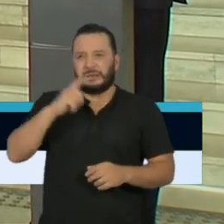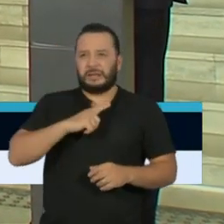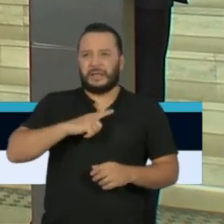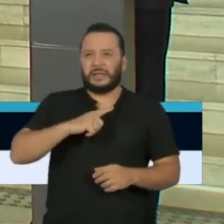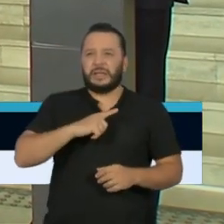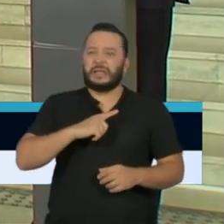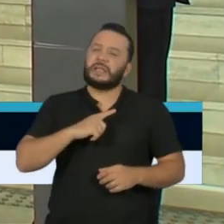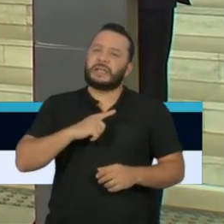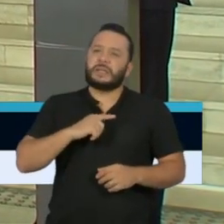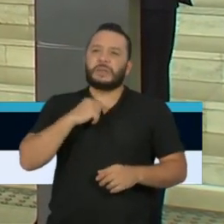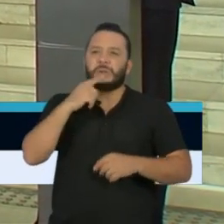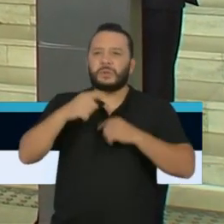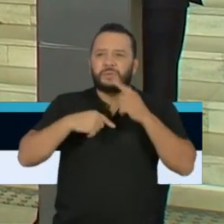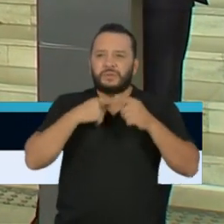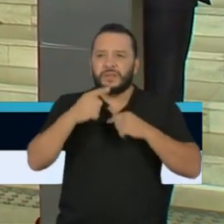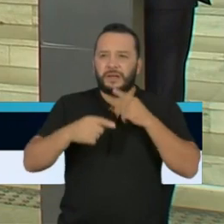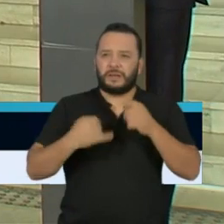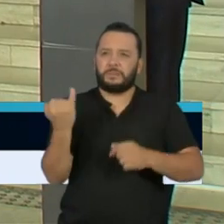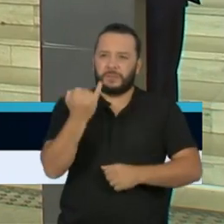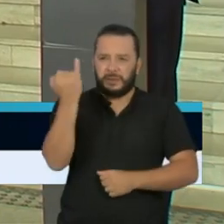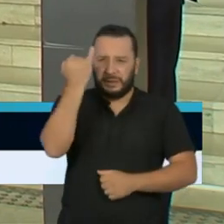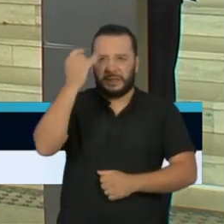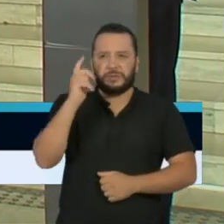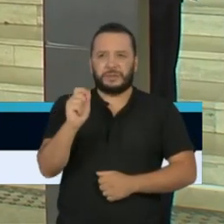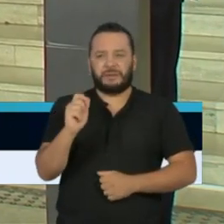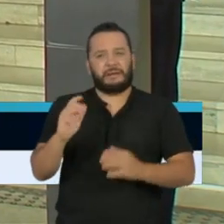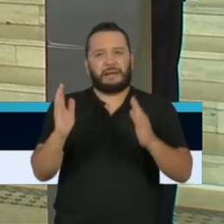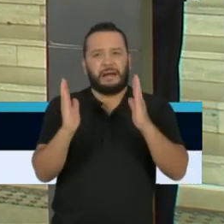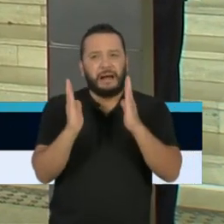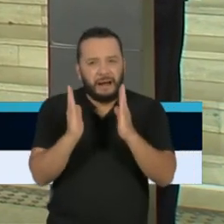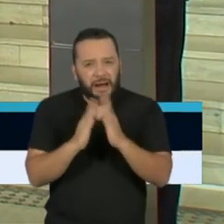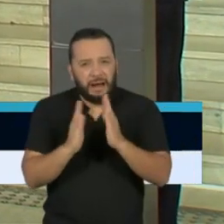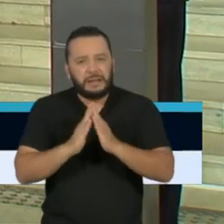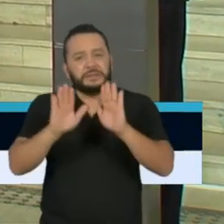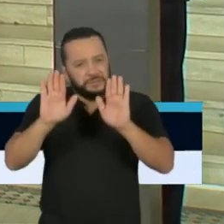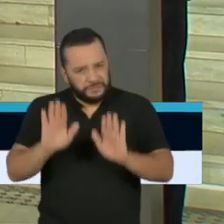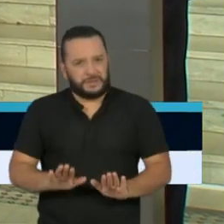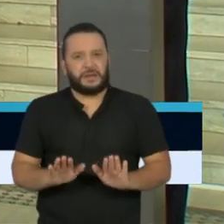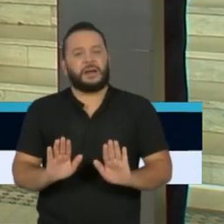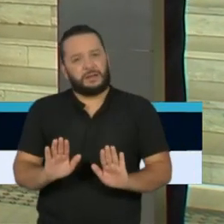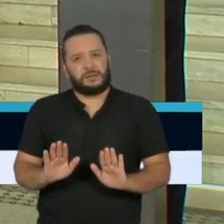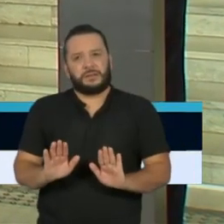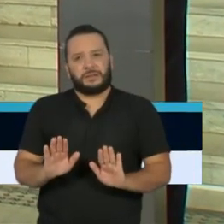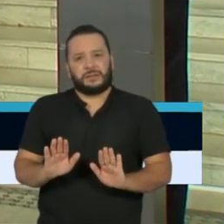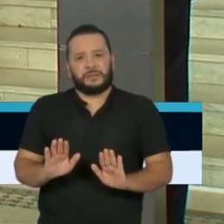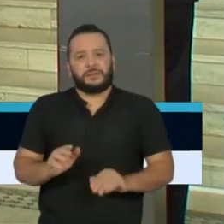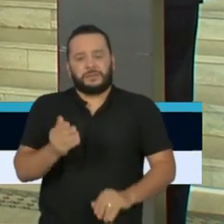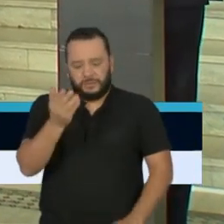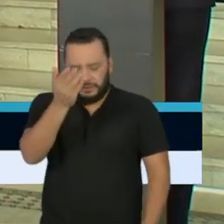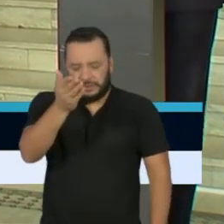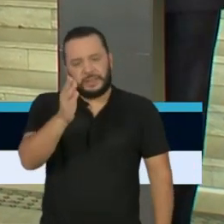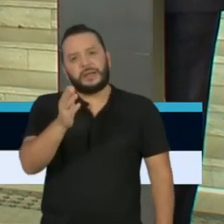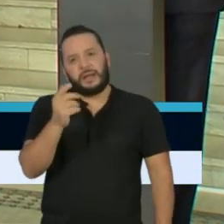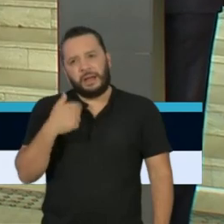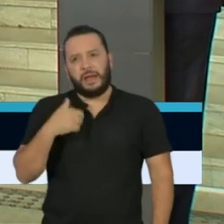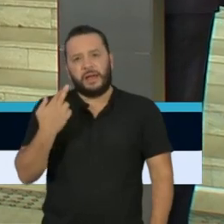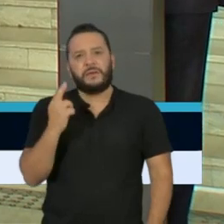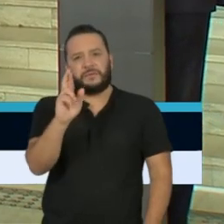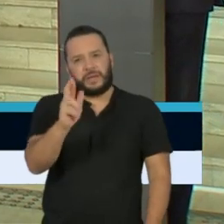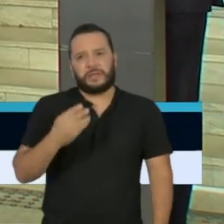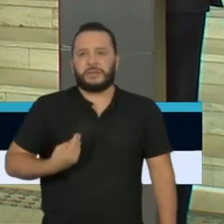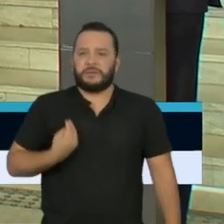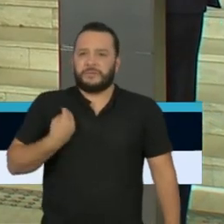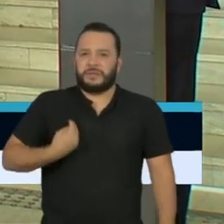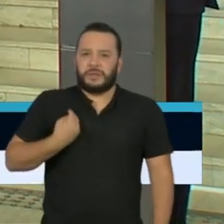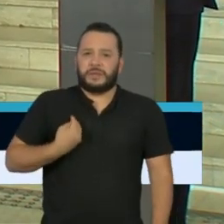sobre a importância do isolamento social. O seu próprio exemplo de vida de alguém